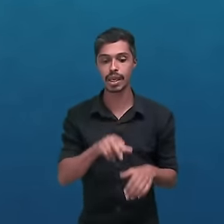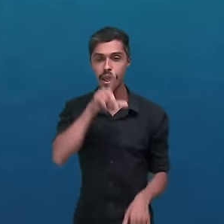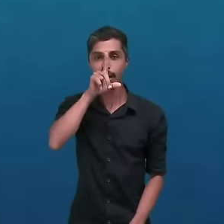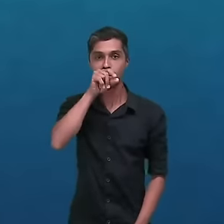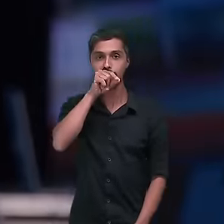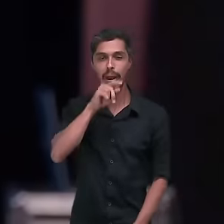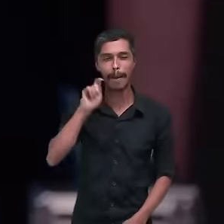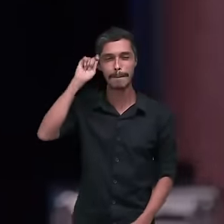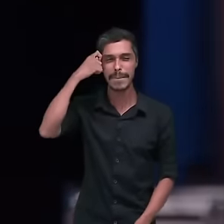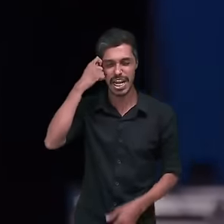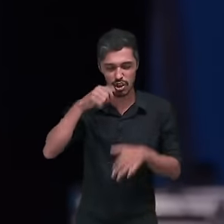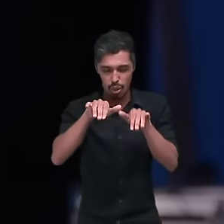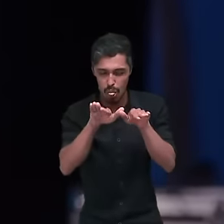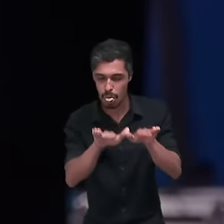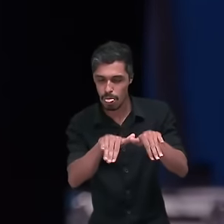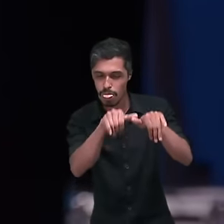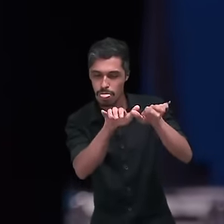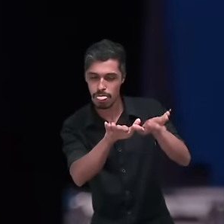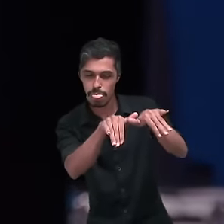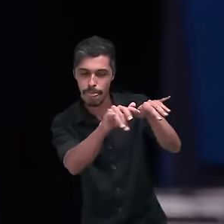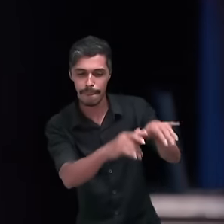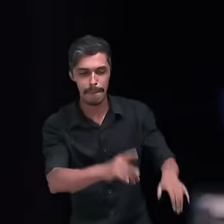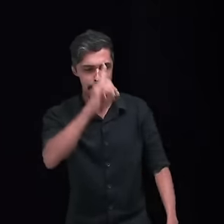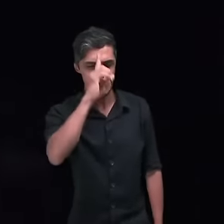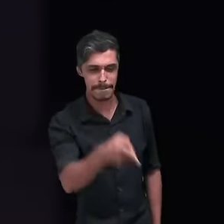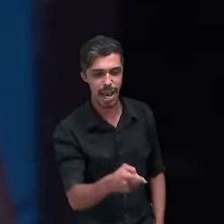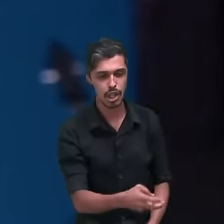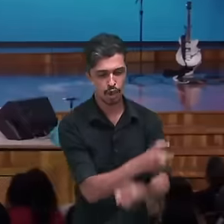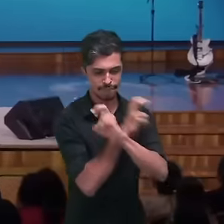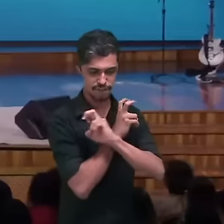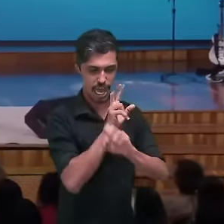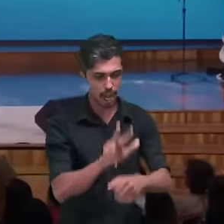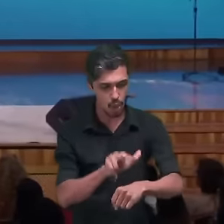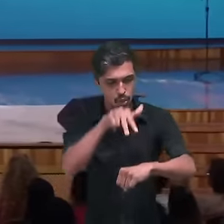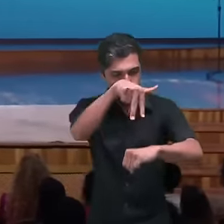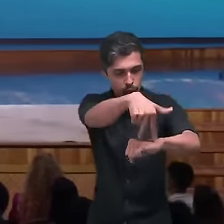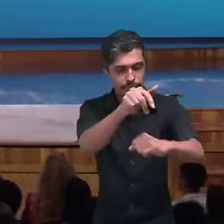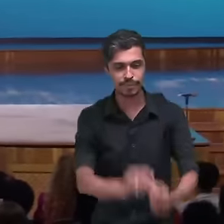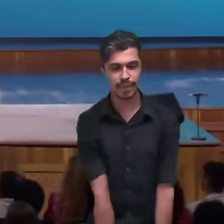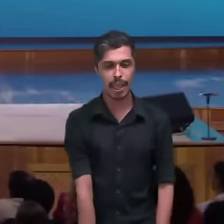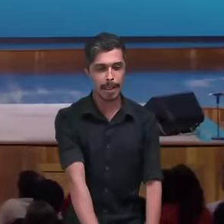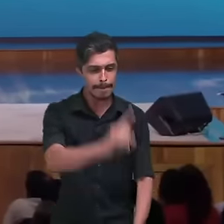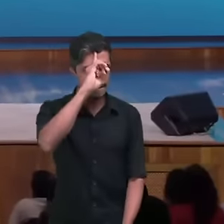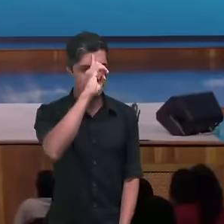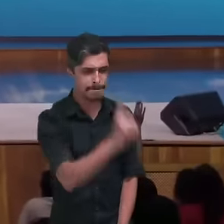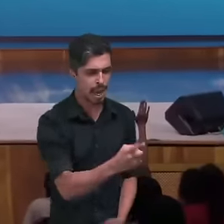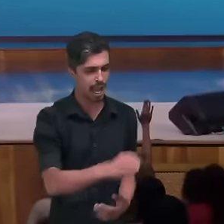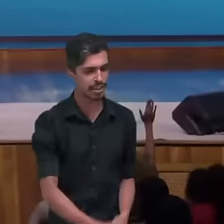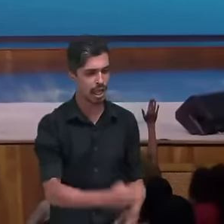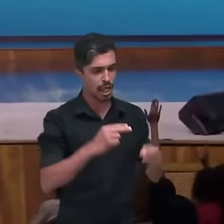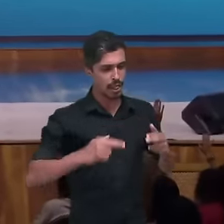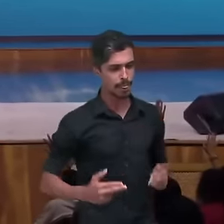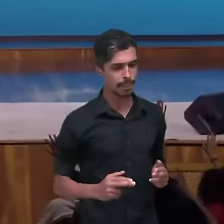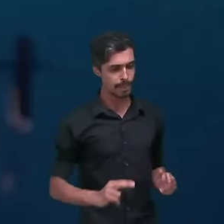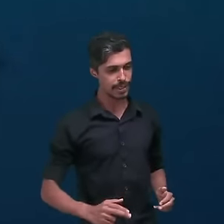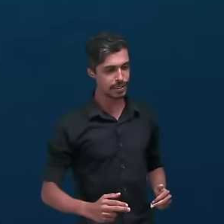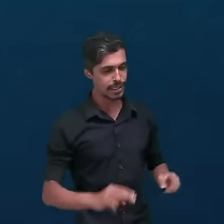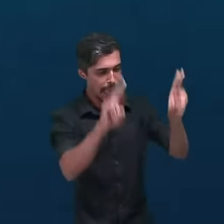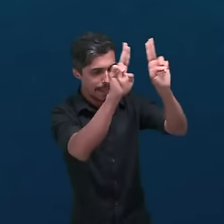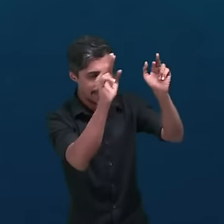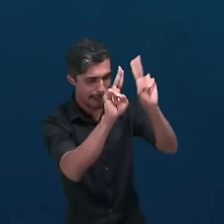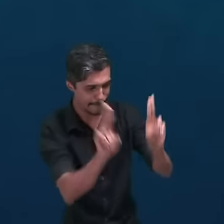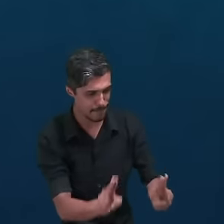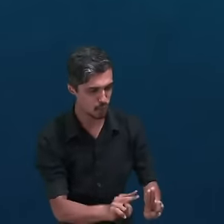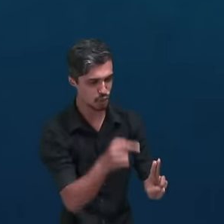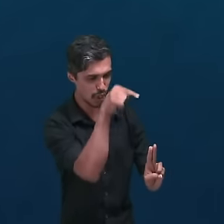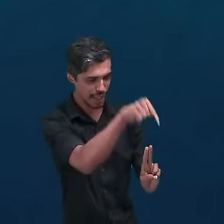Cuando Dios quiera abençoar, Él levanta a Faraón. Cuando Dios quiera abençoar, Él levanta a Nabucodonosor. Cuando Dios quiera